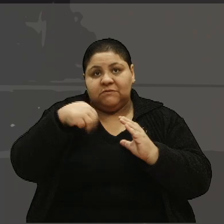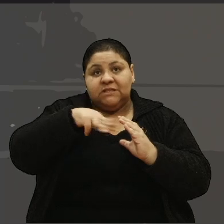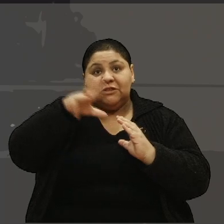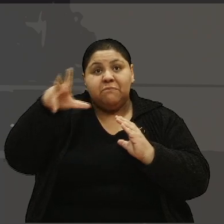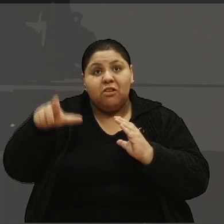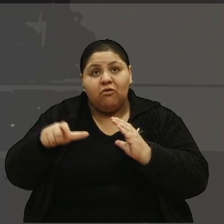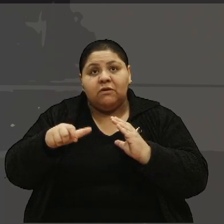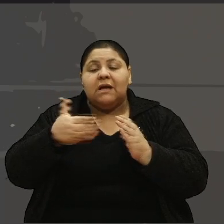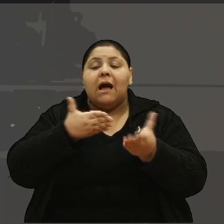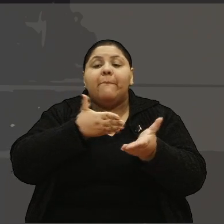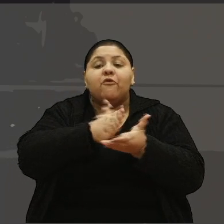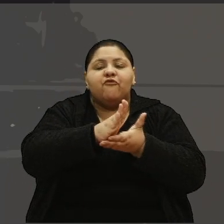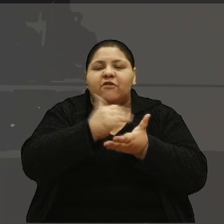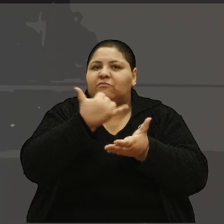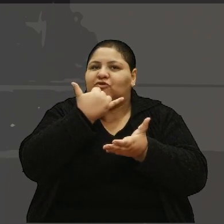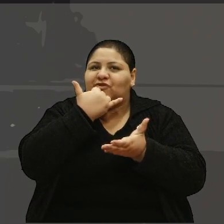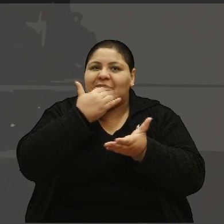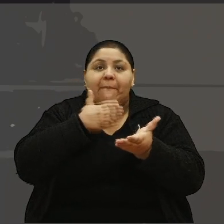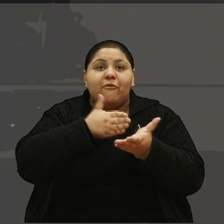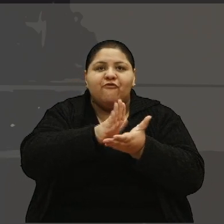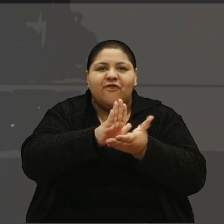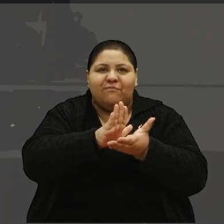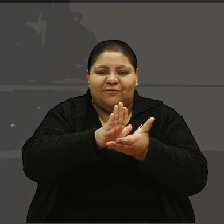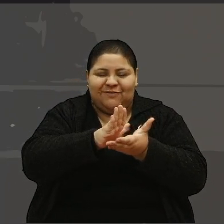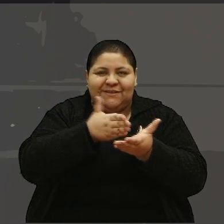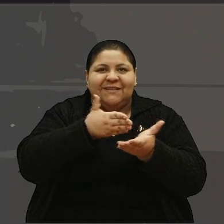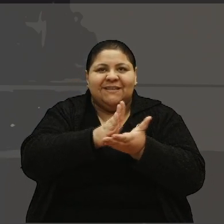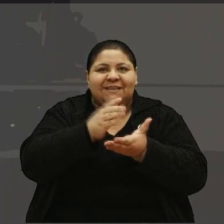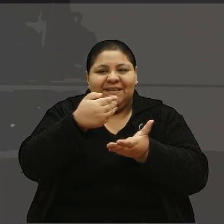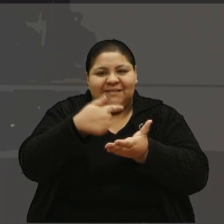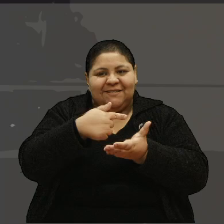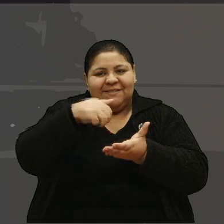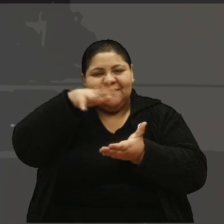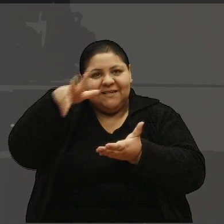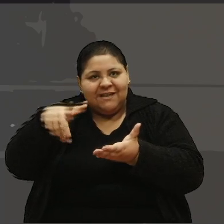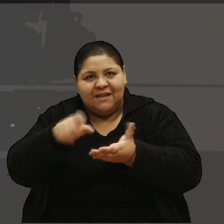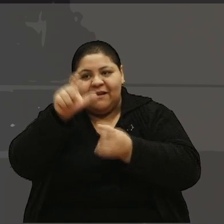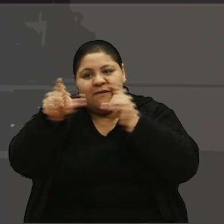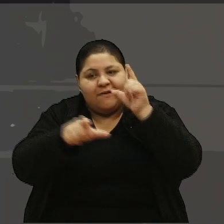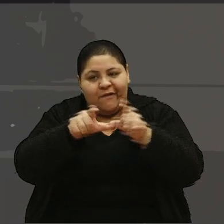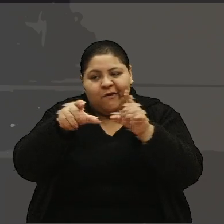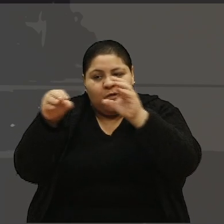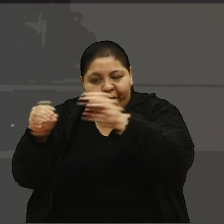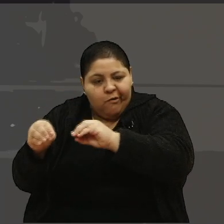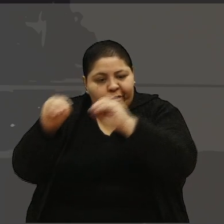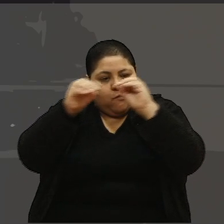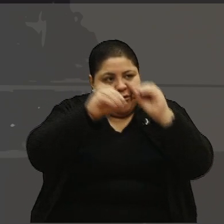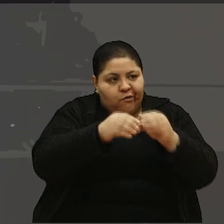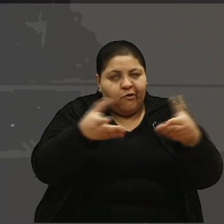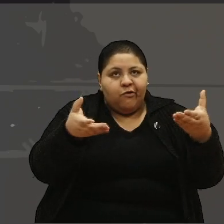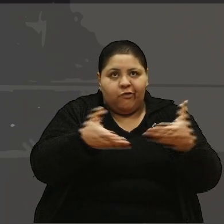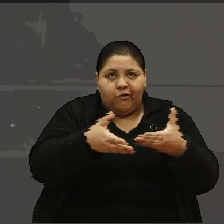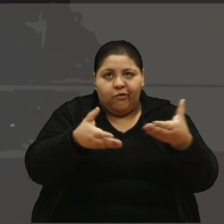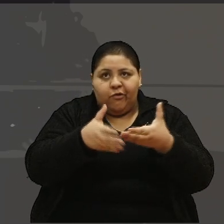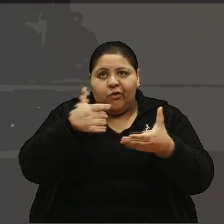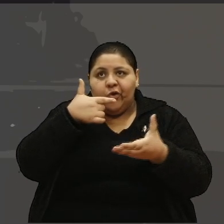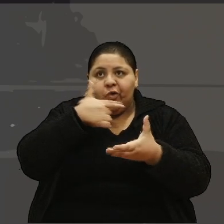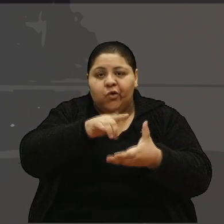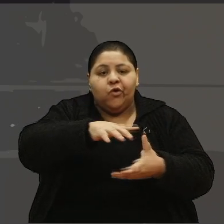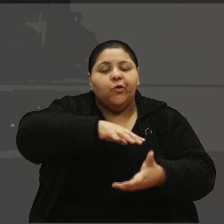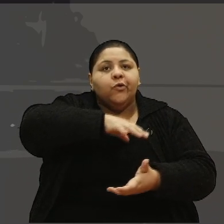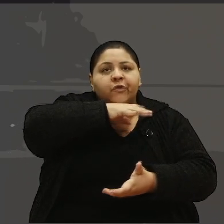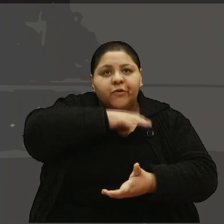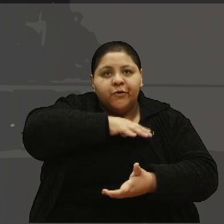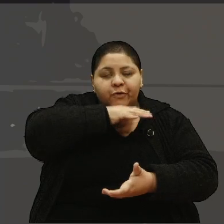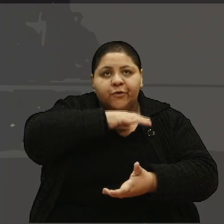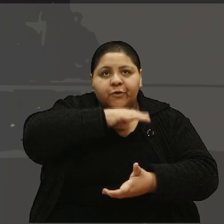milhões, friso, 7 milhões para que essas pessoas sejam reassentadas. Já foi adquirido os terrenos